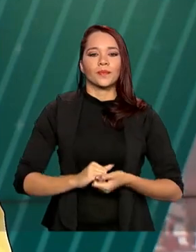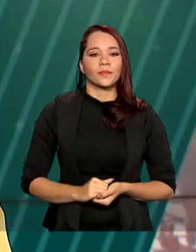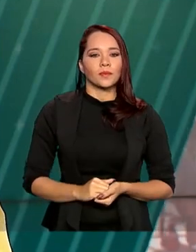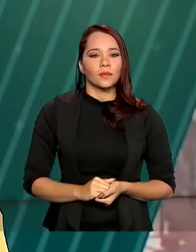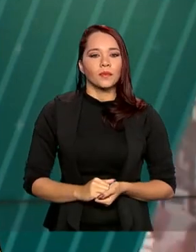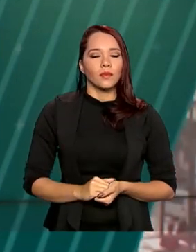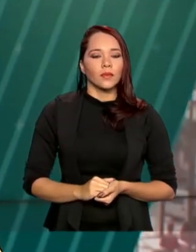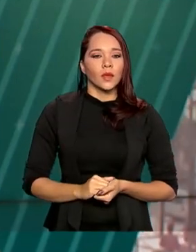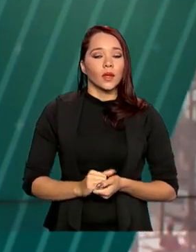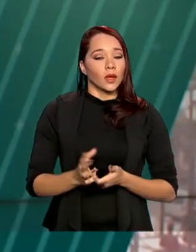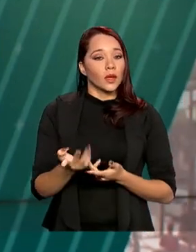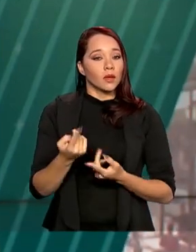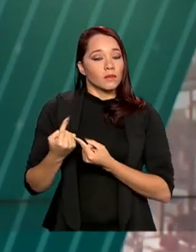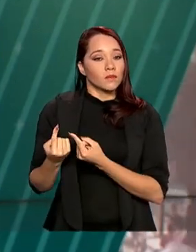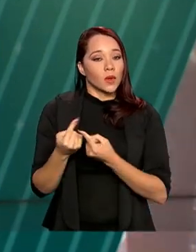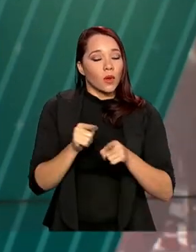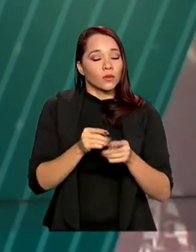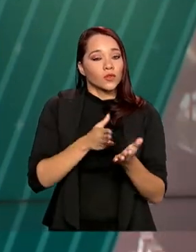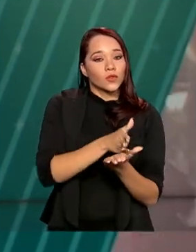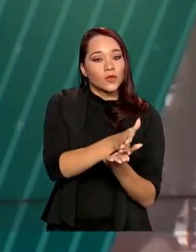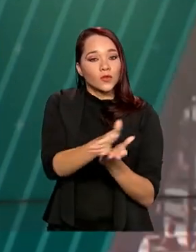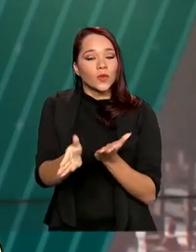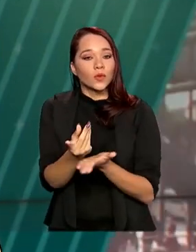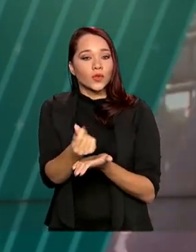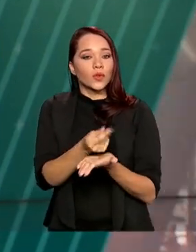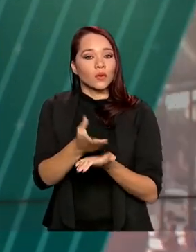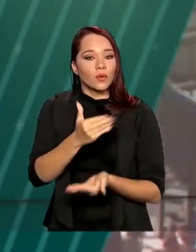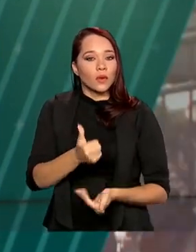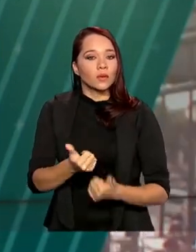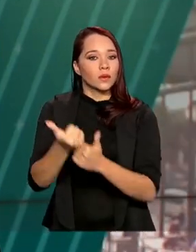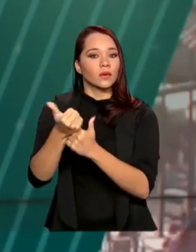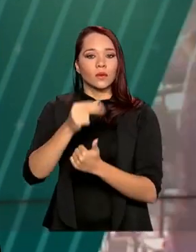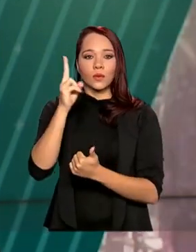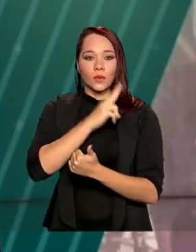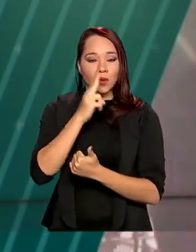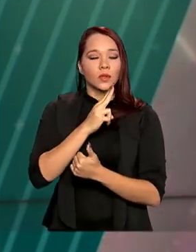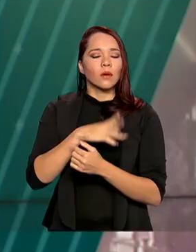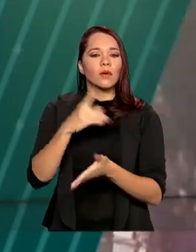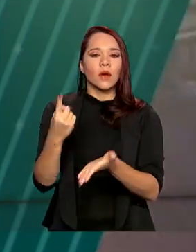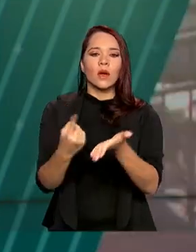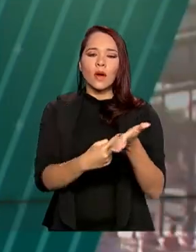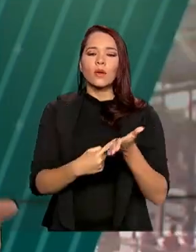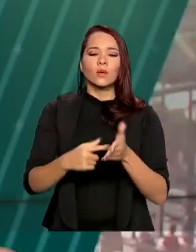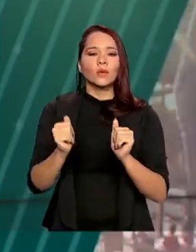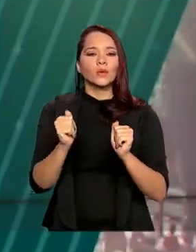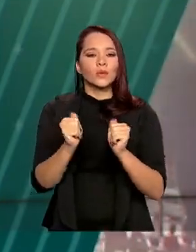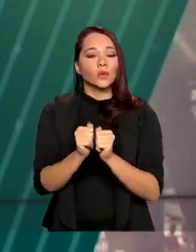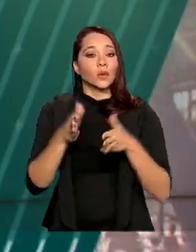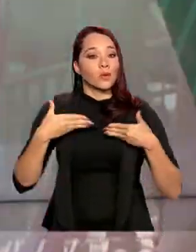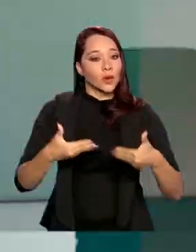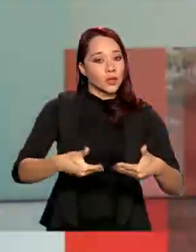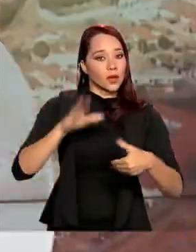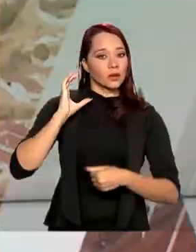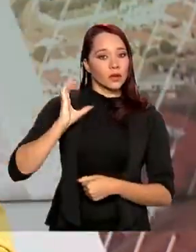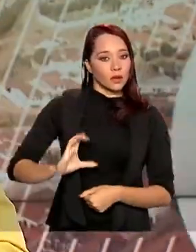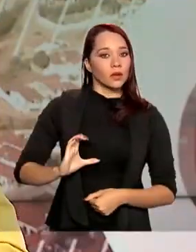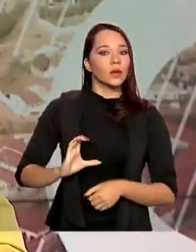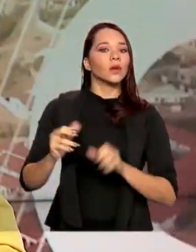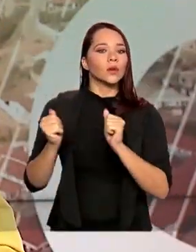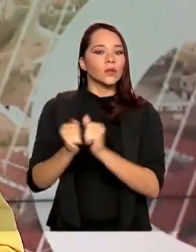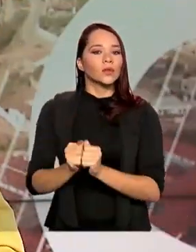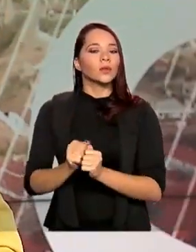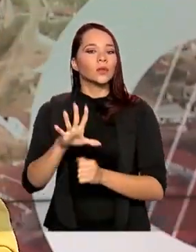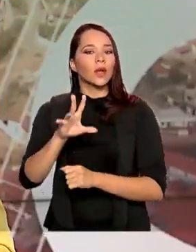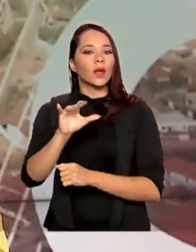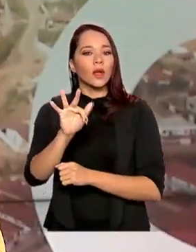E para reforçar o combate ao desvio de recursos do auxílio emergencial, um acordo foi fechado entre o Ministério da Cidadania e a